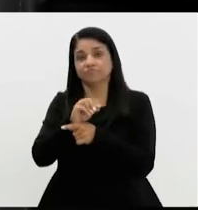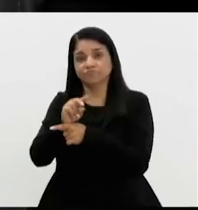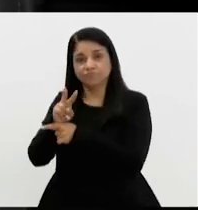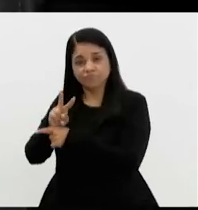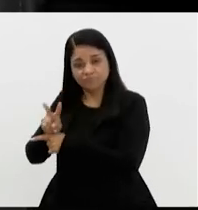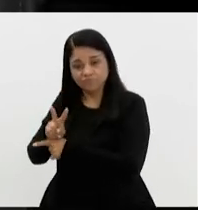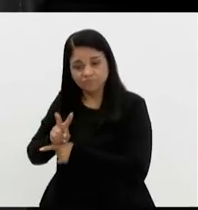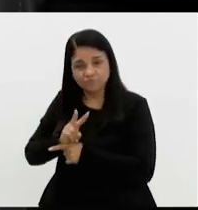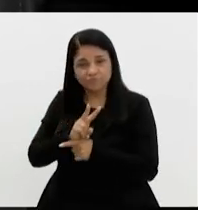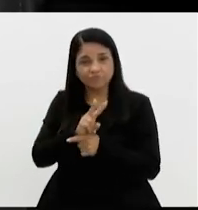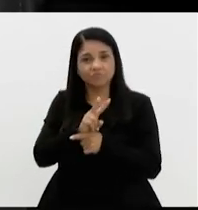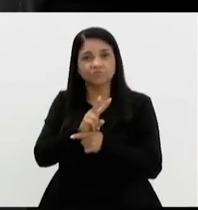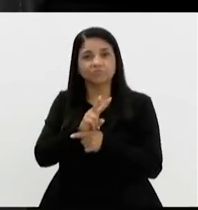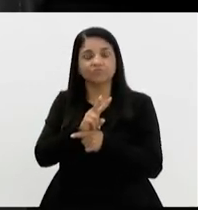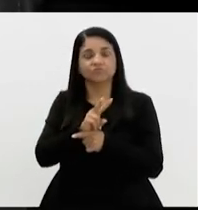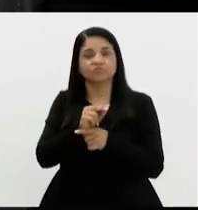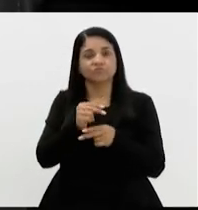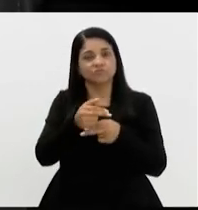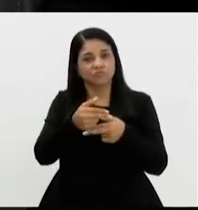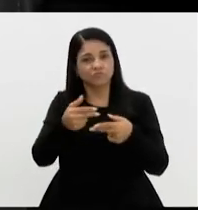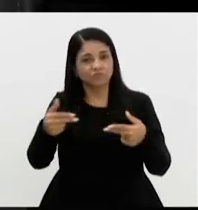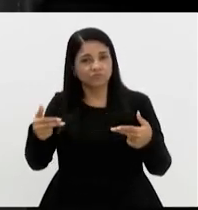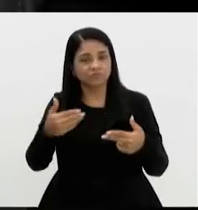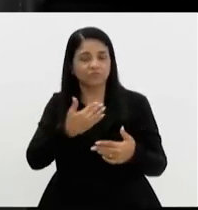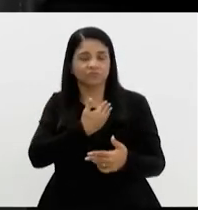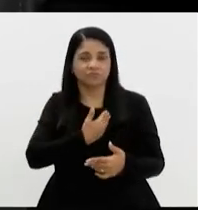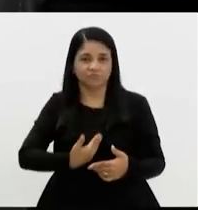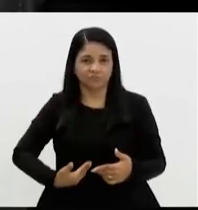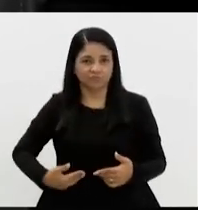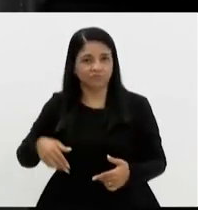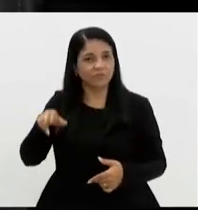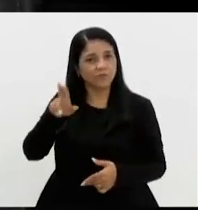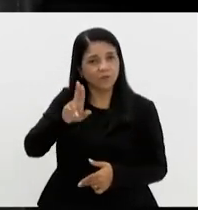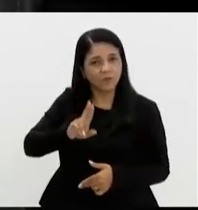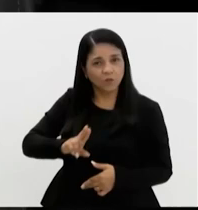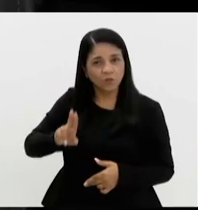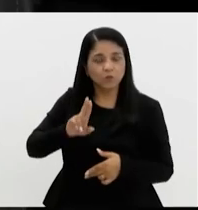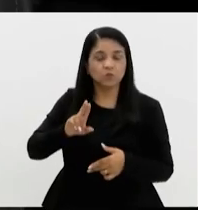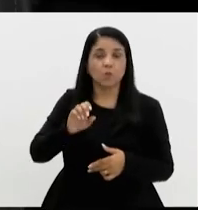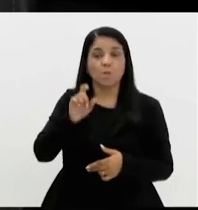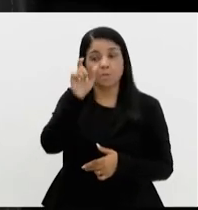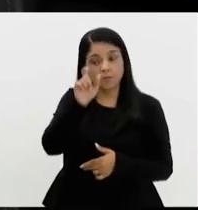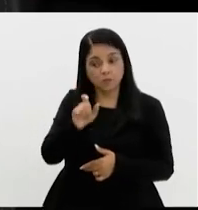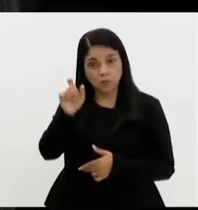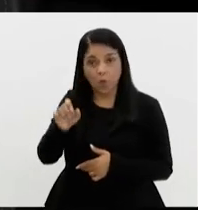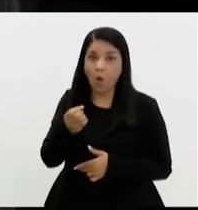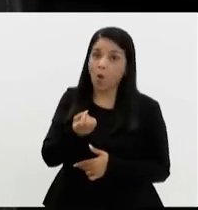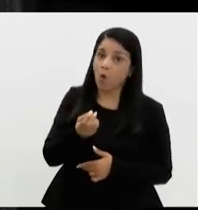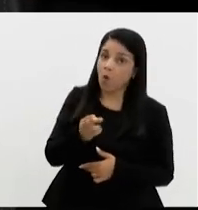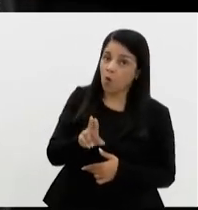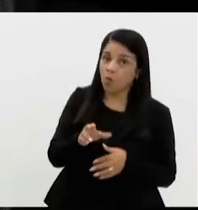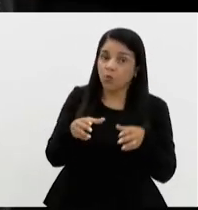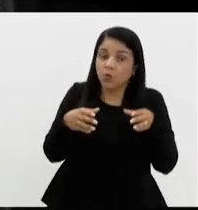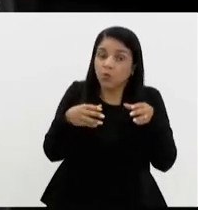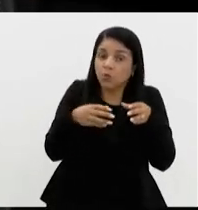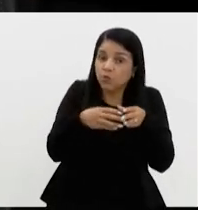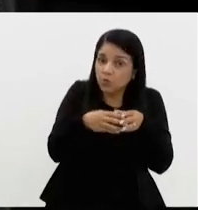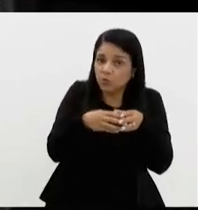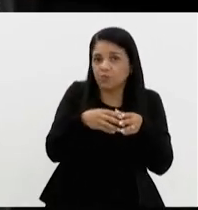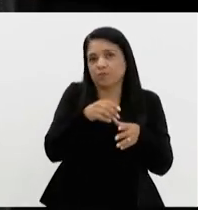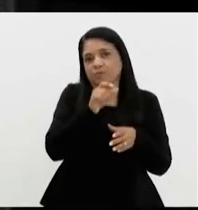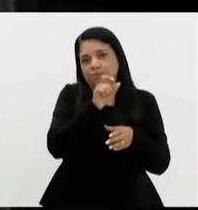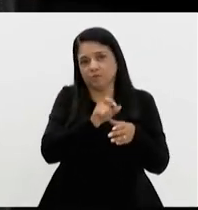usurpação do bem público por pessoas ou grupos de pessoas então Como regra